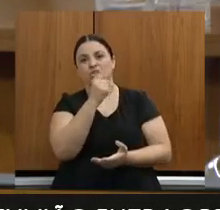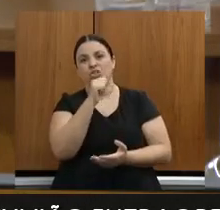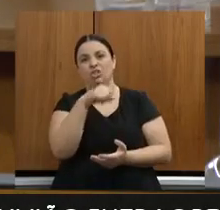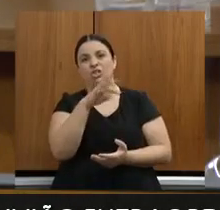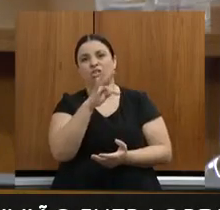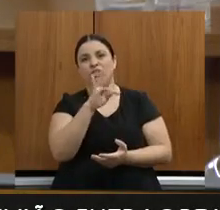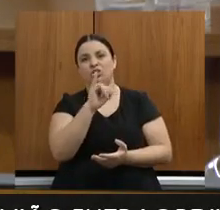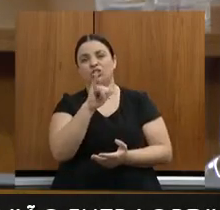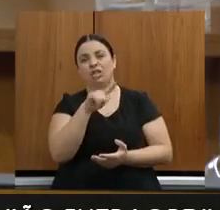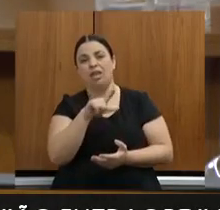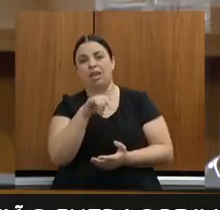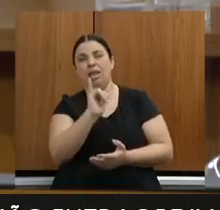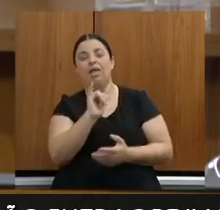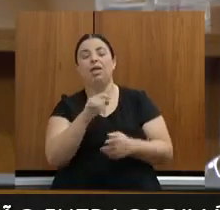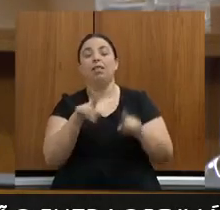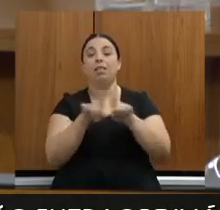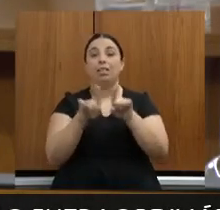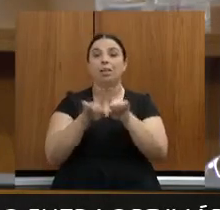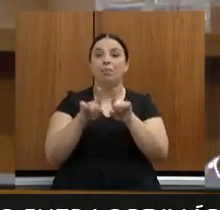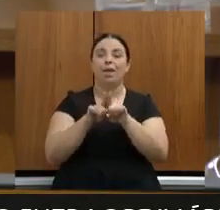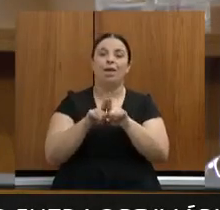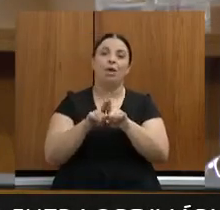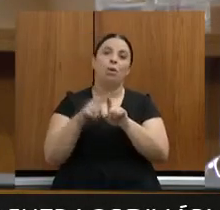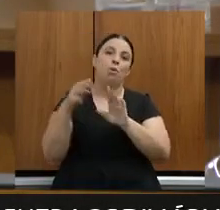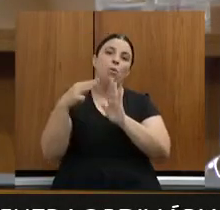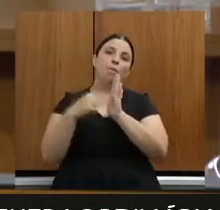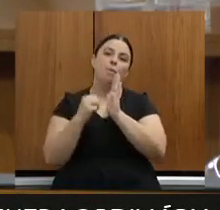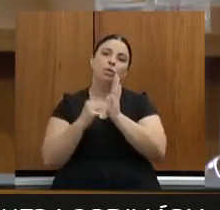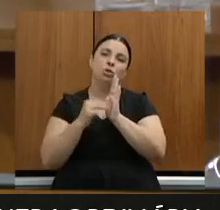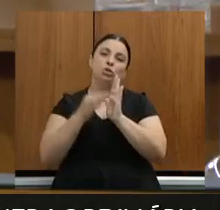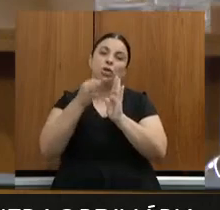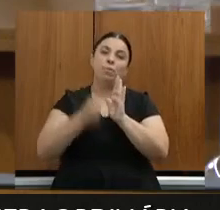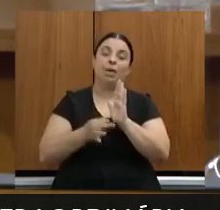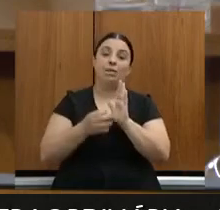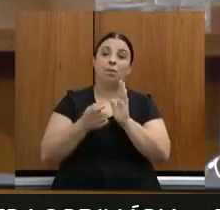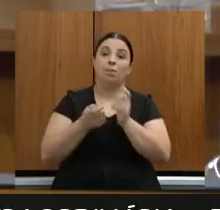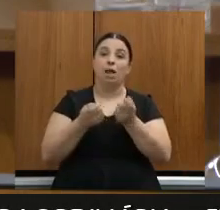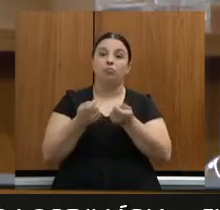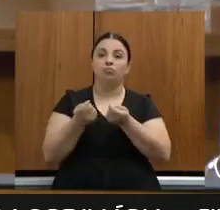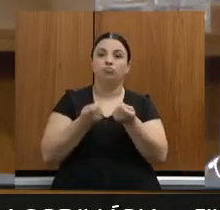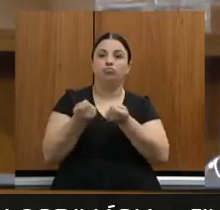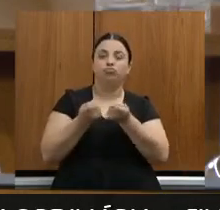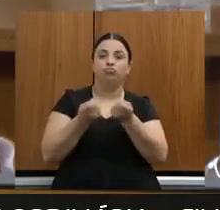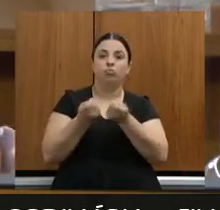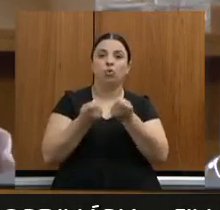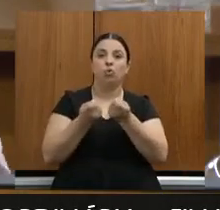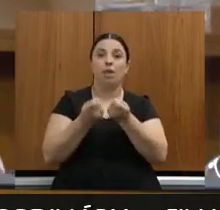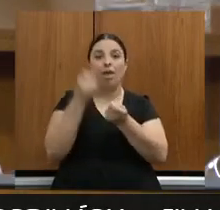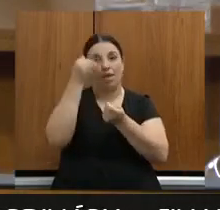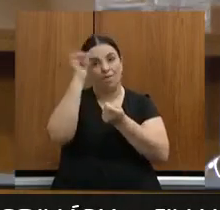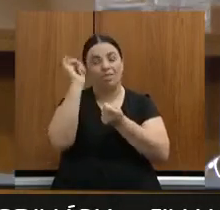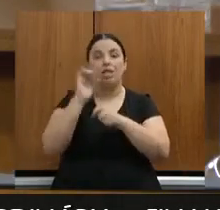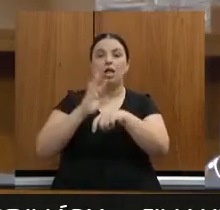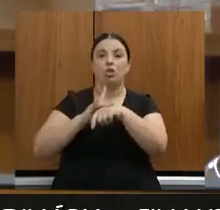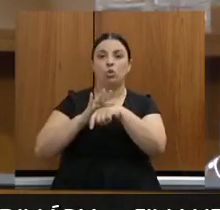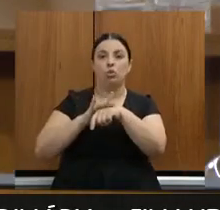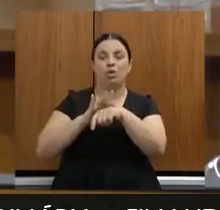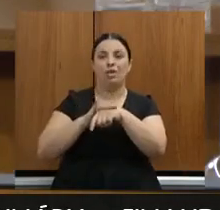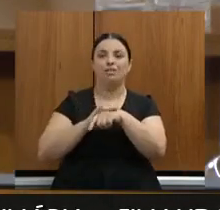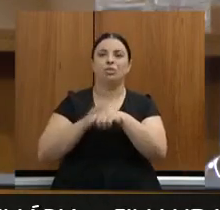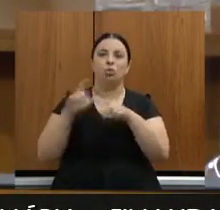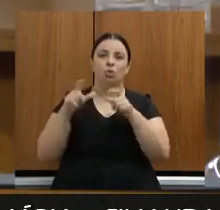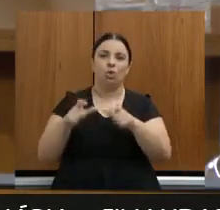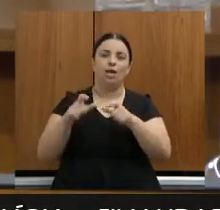controle de doenças nas nossas lavouras de banana vice que a lavoura de banana também é de grande importância econômica que a nossa cidade Minas Gerais